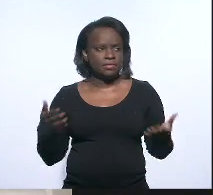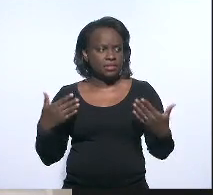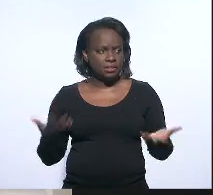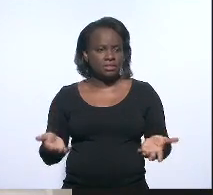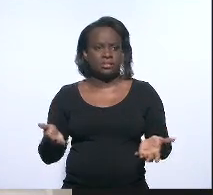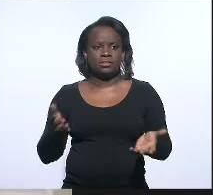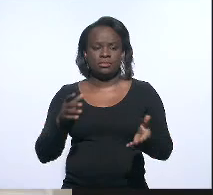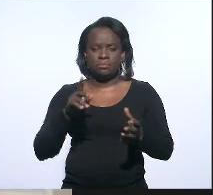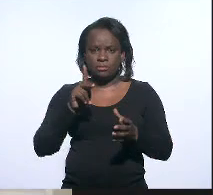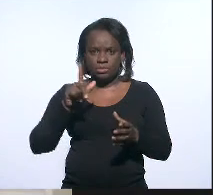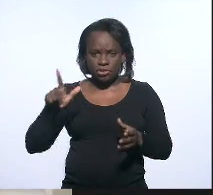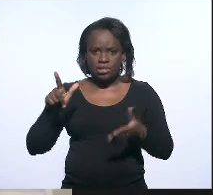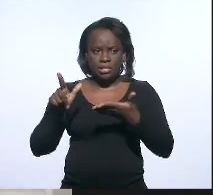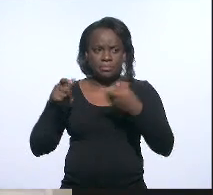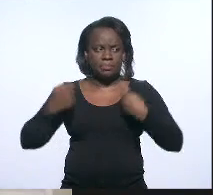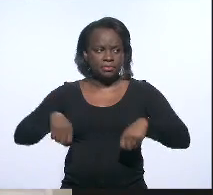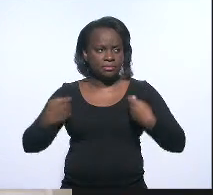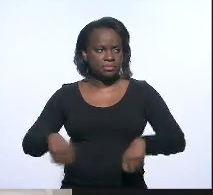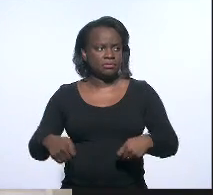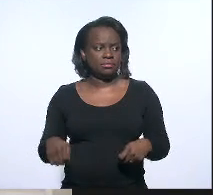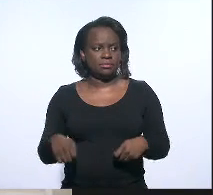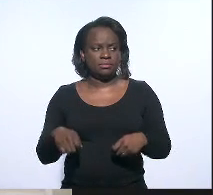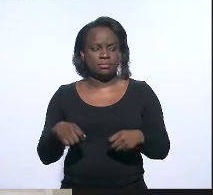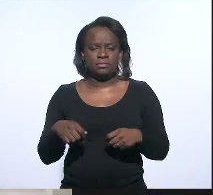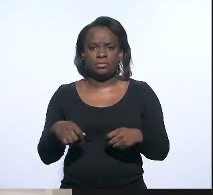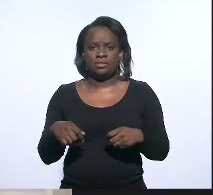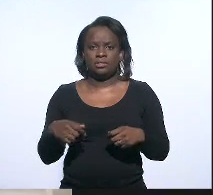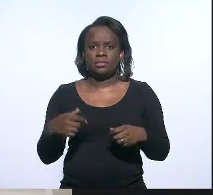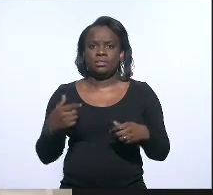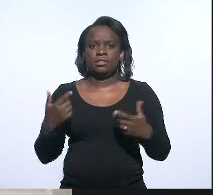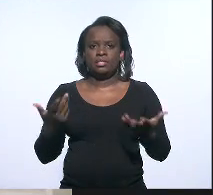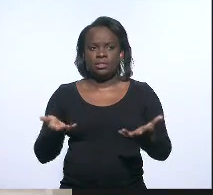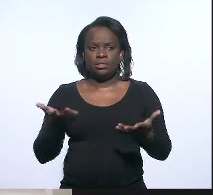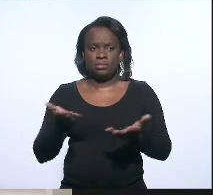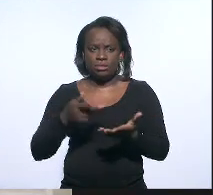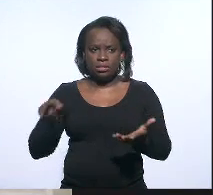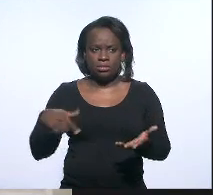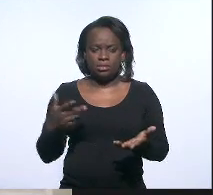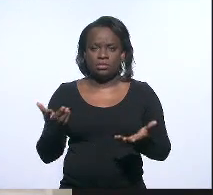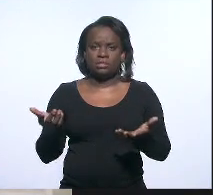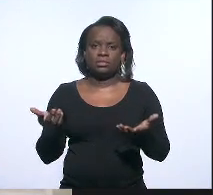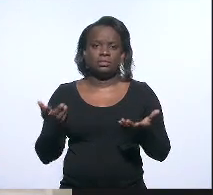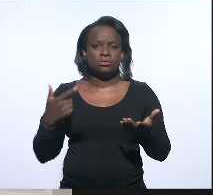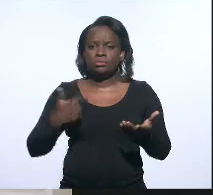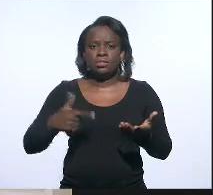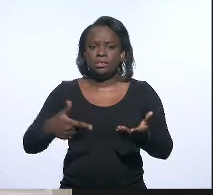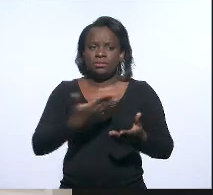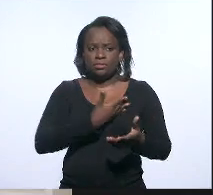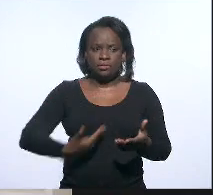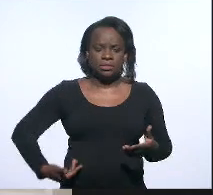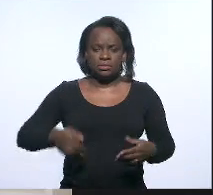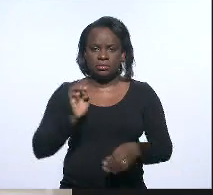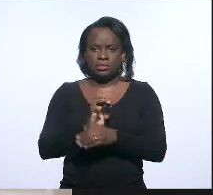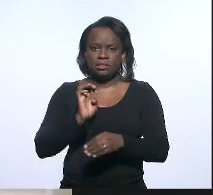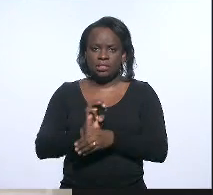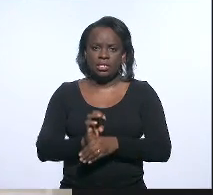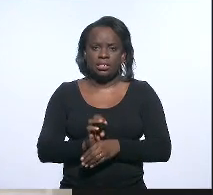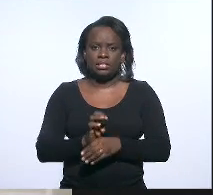um projeto desse, porque, afinal de contas, a gente não teve do governo do Estado